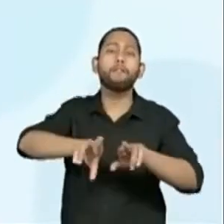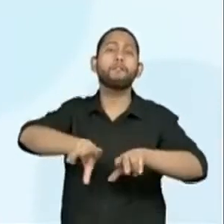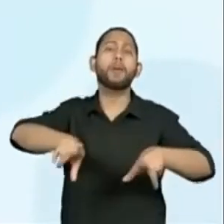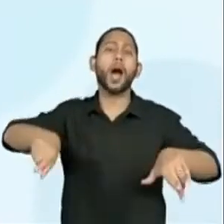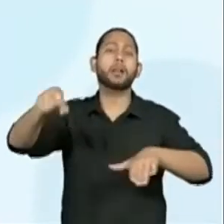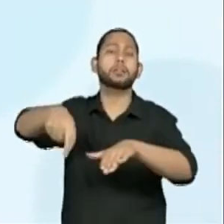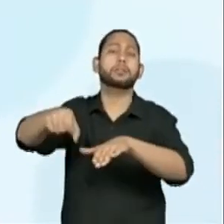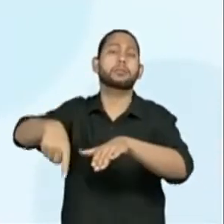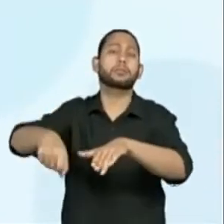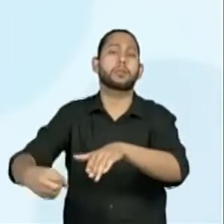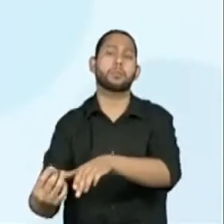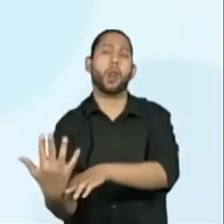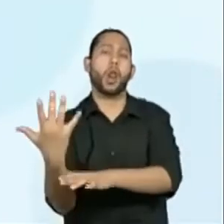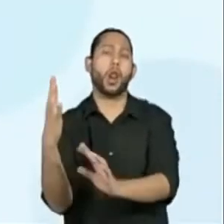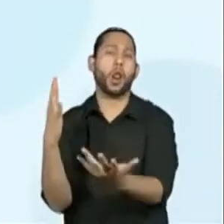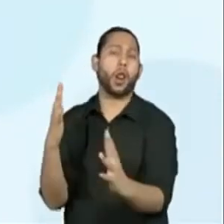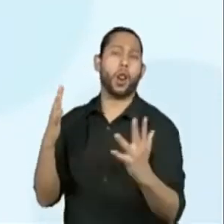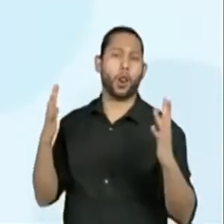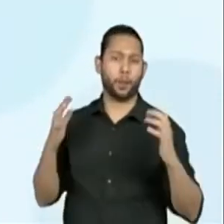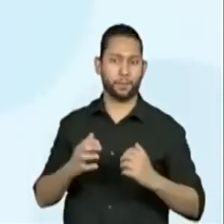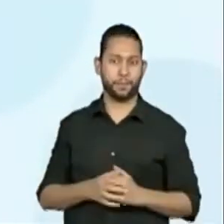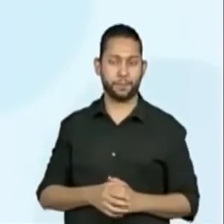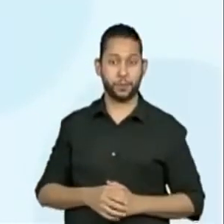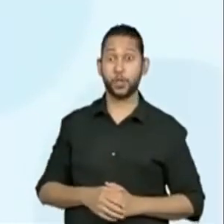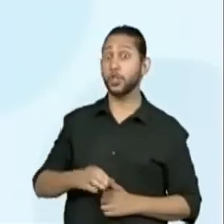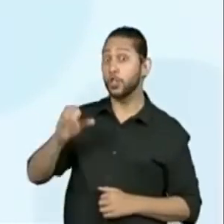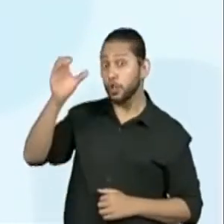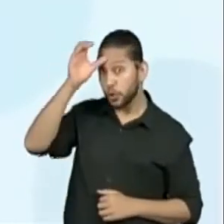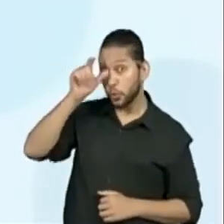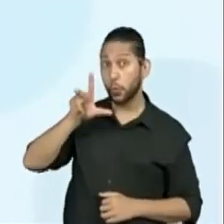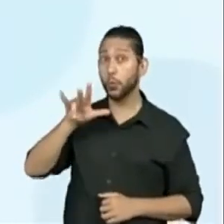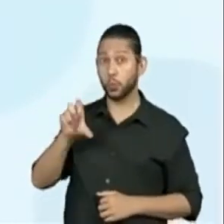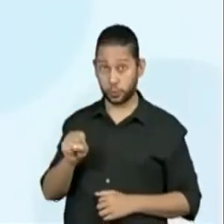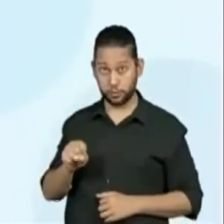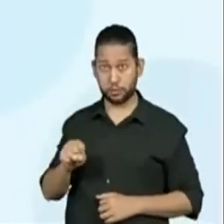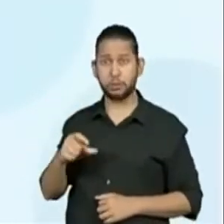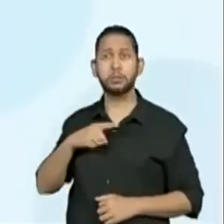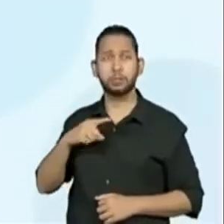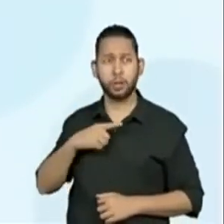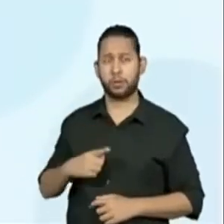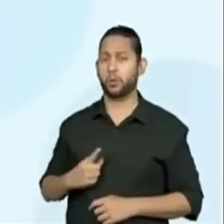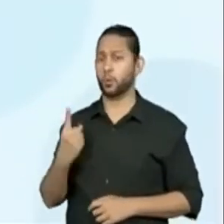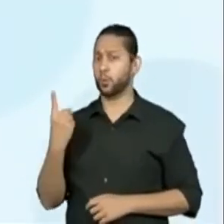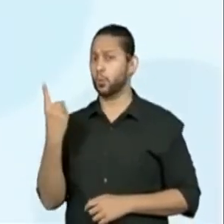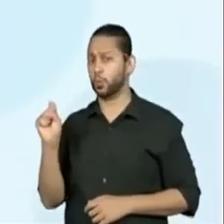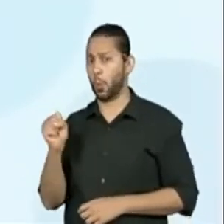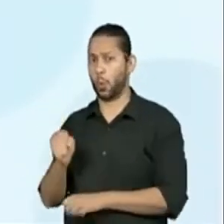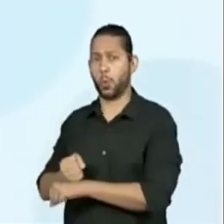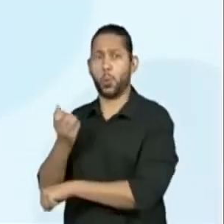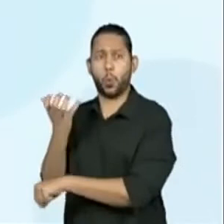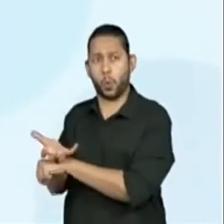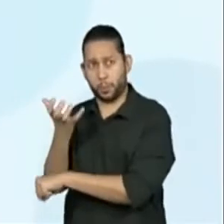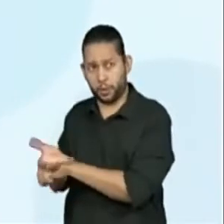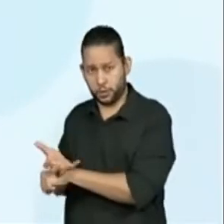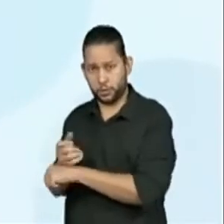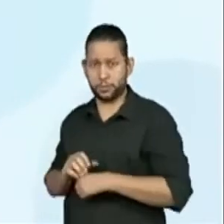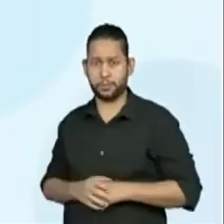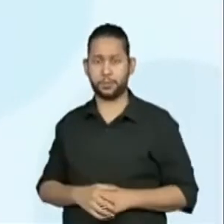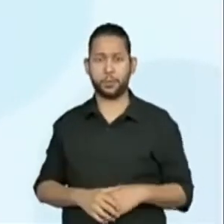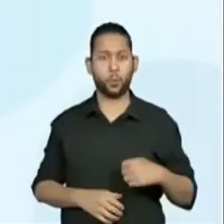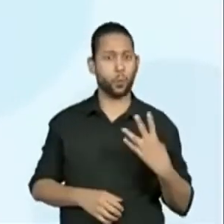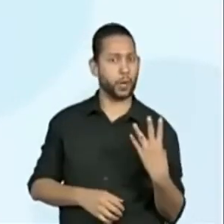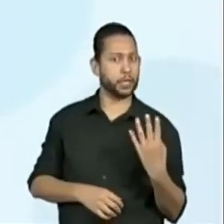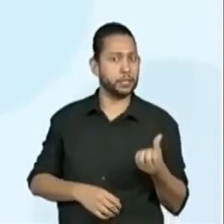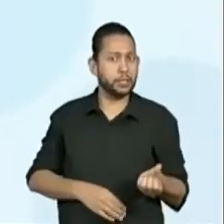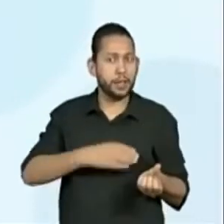José Luiz colheu 18 abacaxis e 46 mangas tia Sandra colher